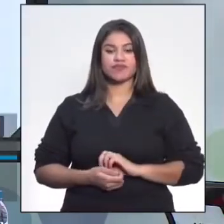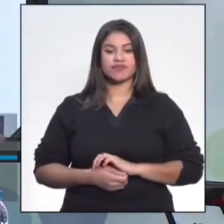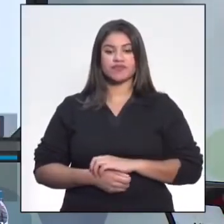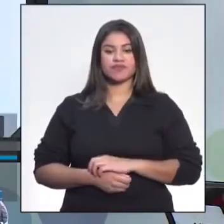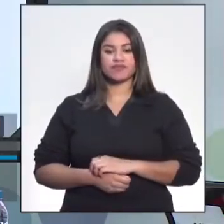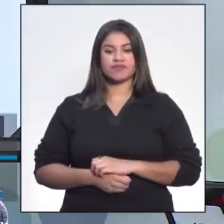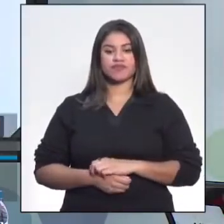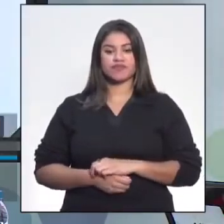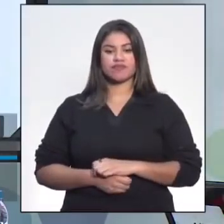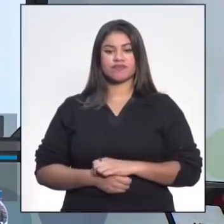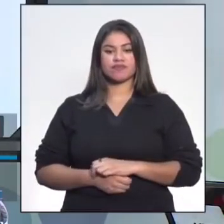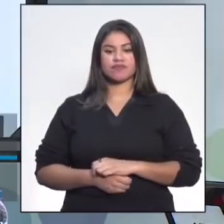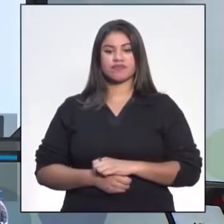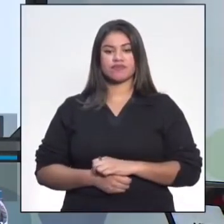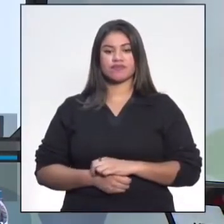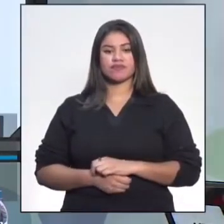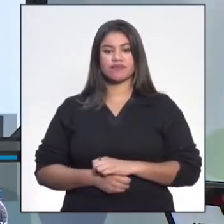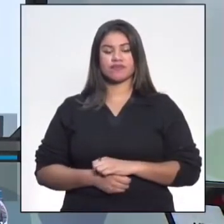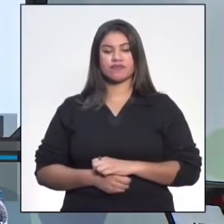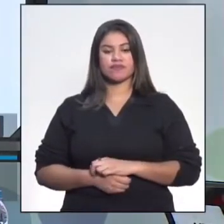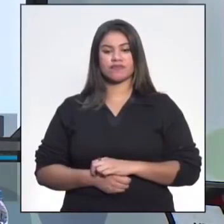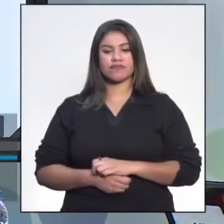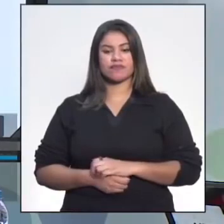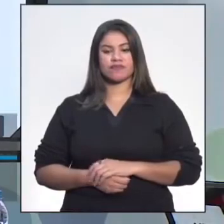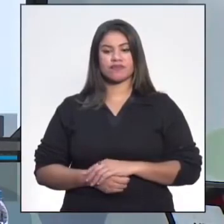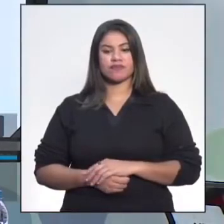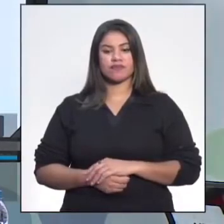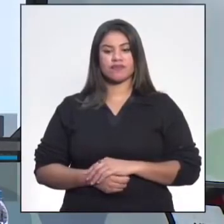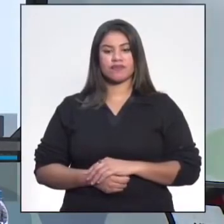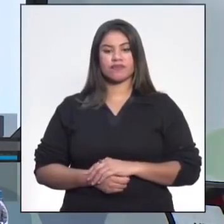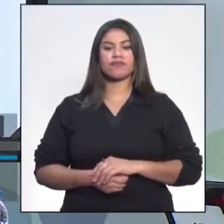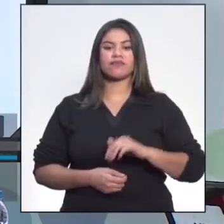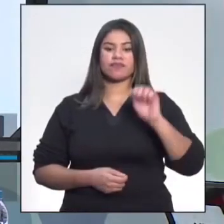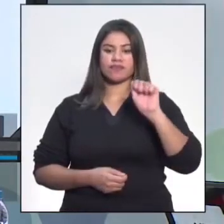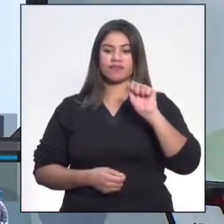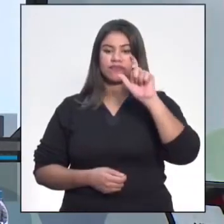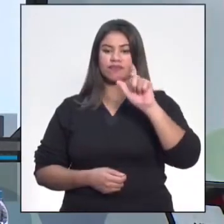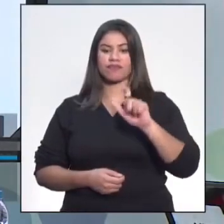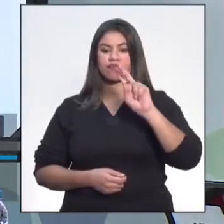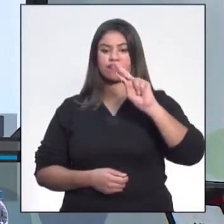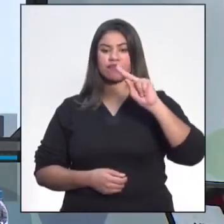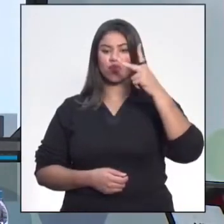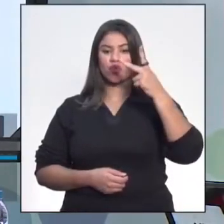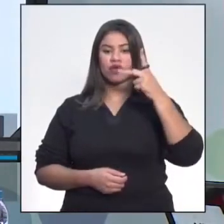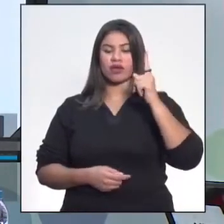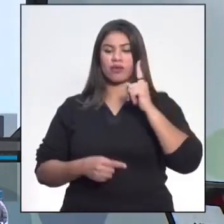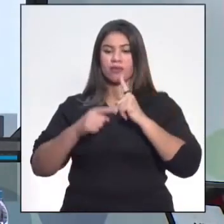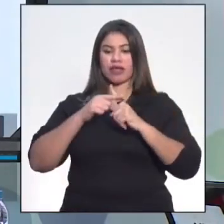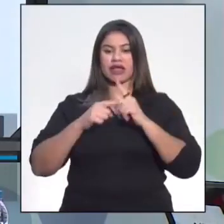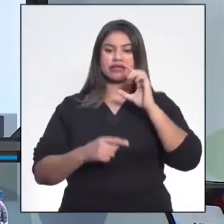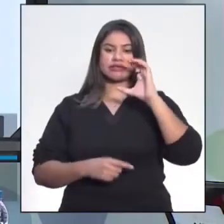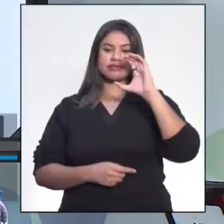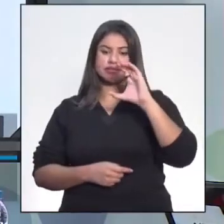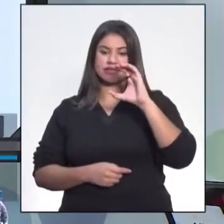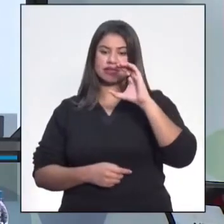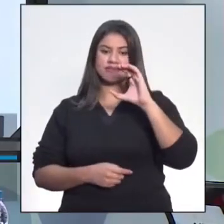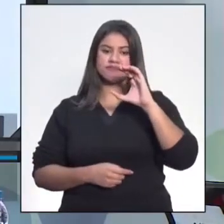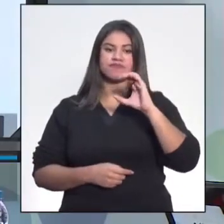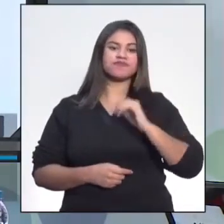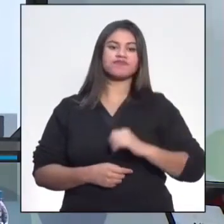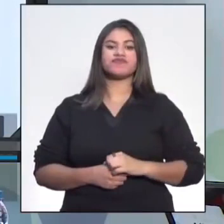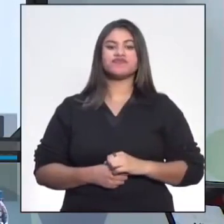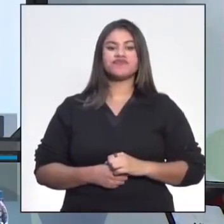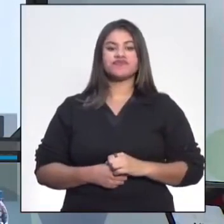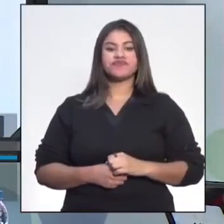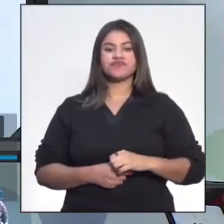cadê ele? Vamos lá. Aqui é quando a gente tem o AX quadrado mais C. Então, lembra, quando tem o